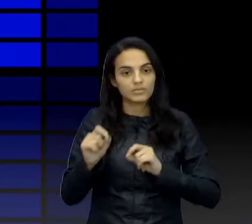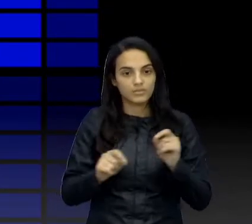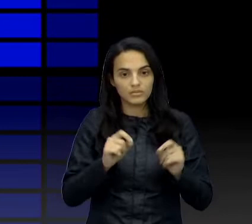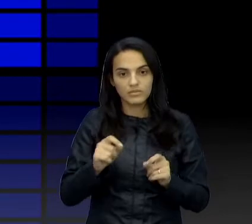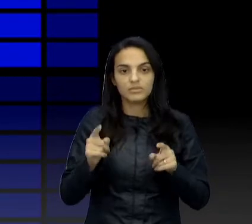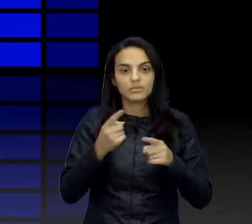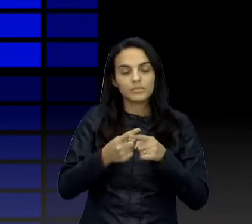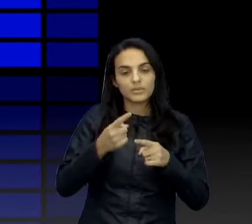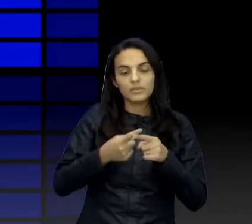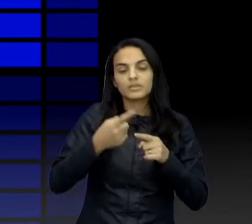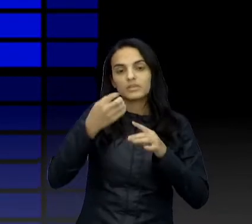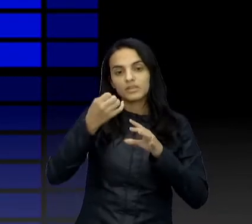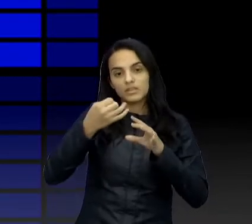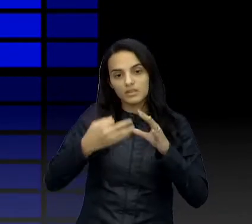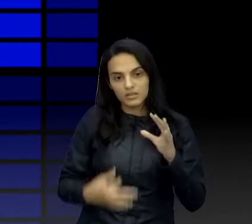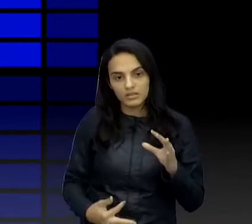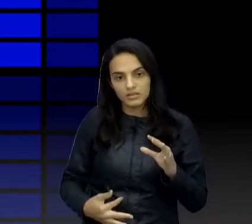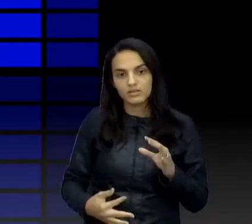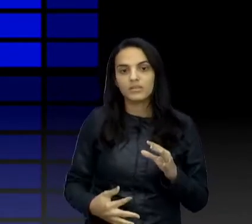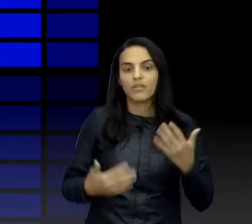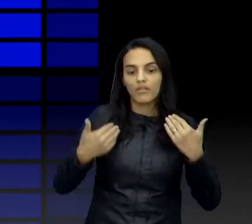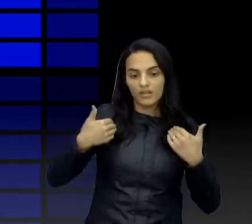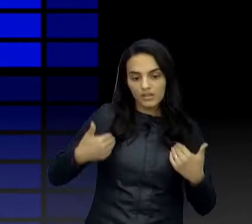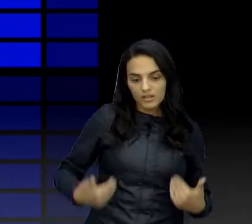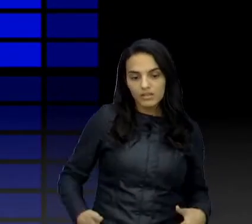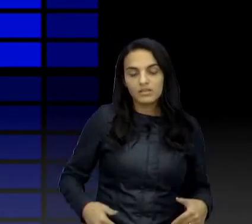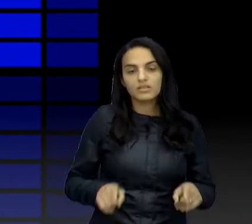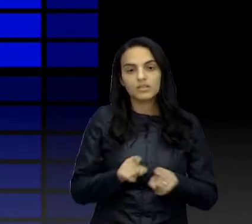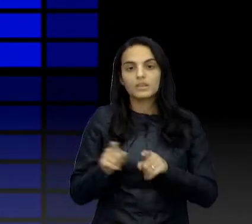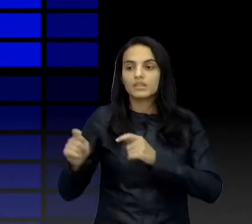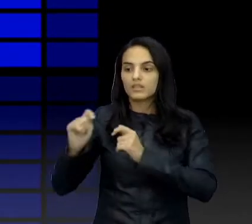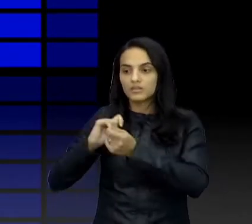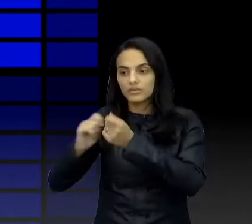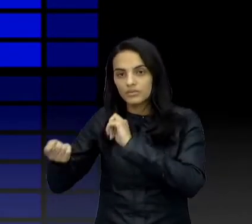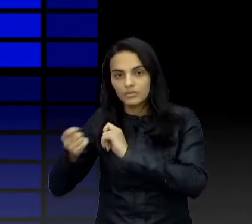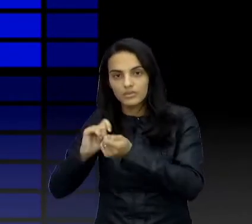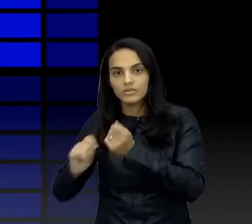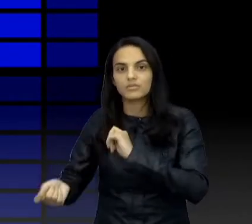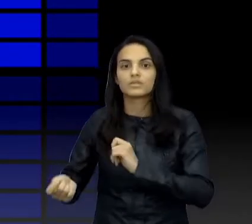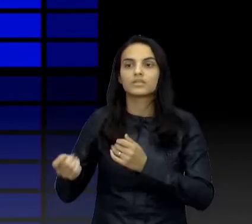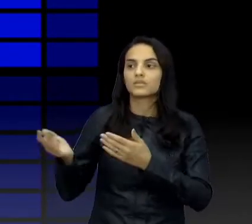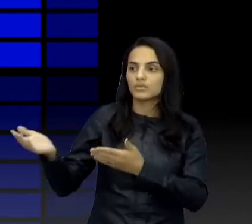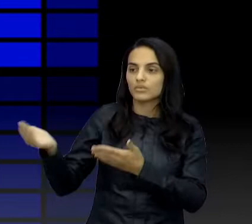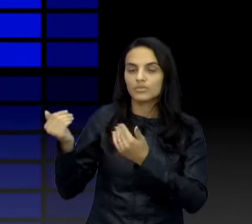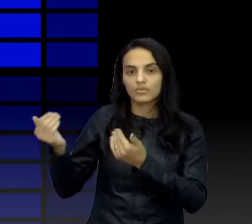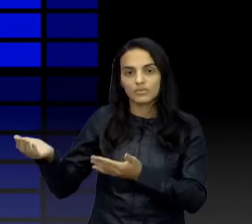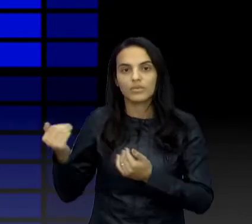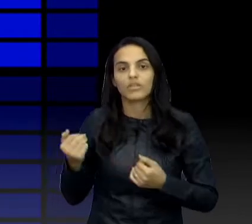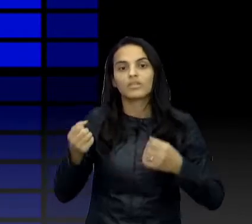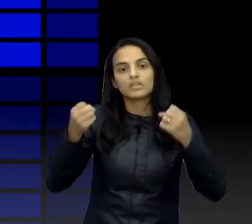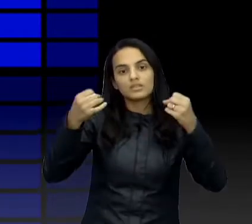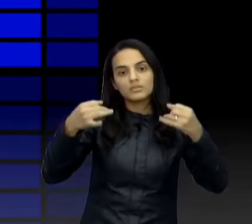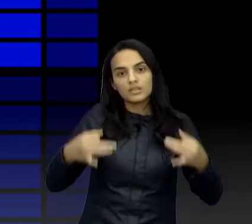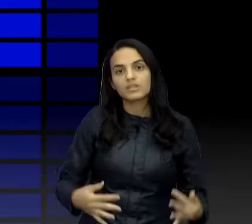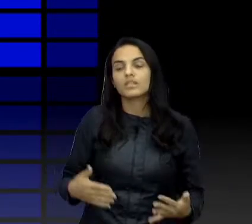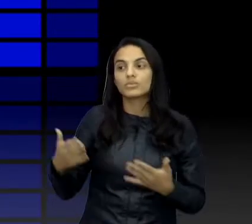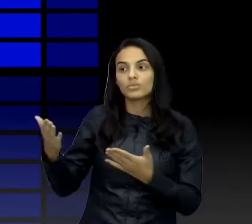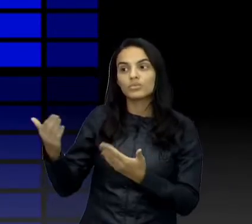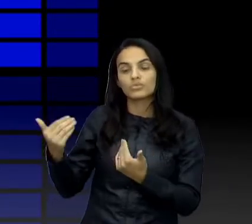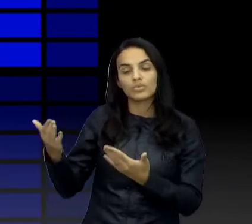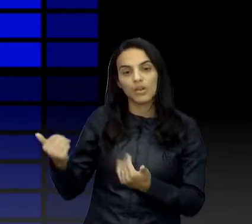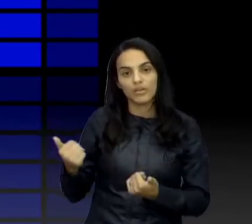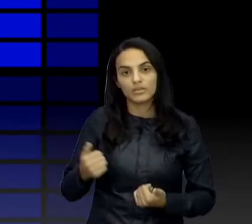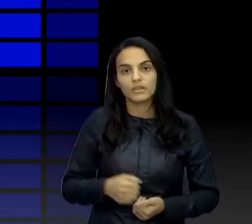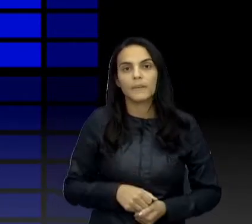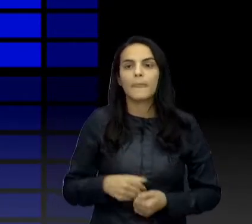das características tanto físicas quanto econômicas desses jovens, tratavam de jovens. Né?